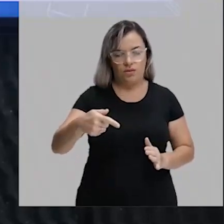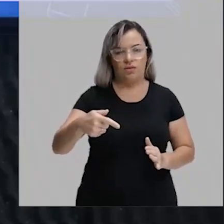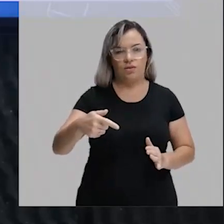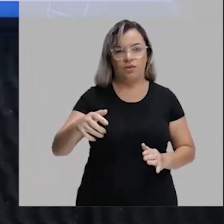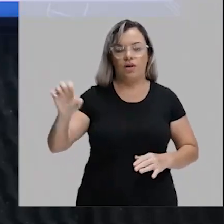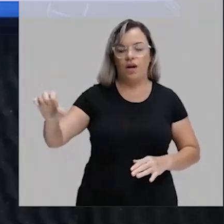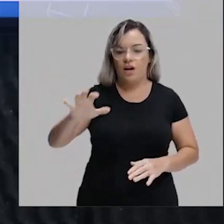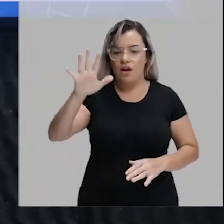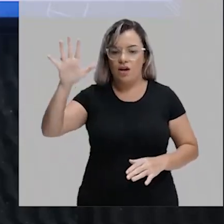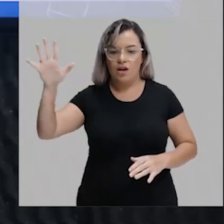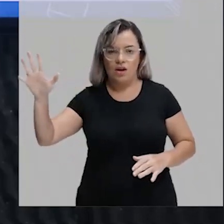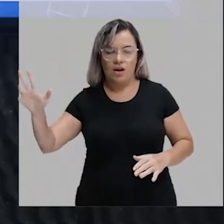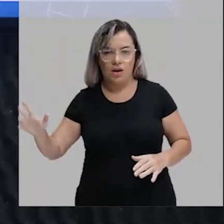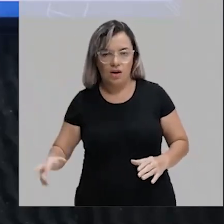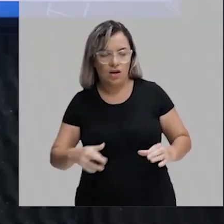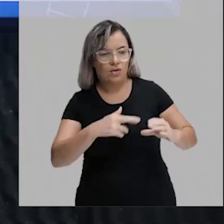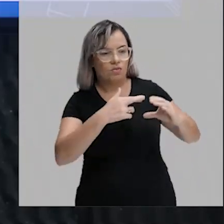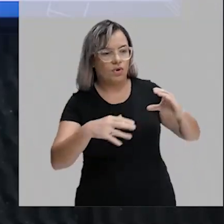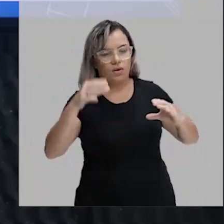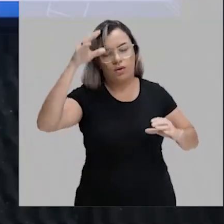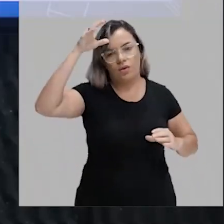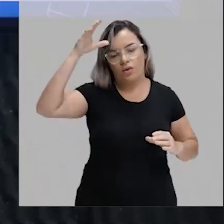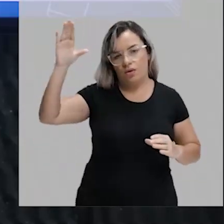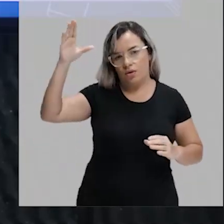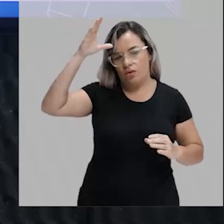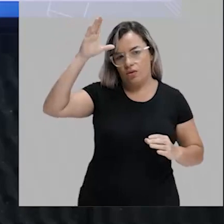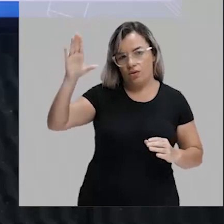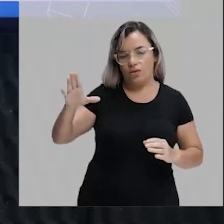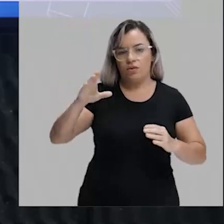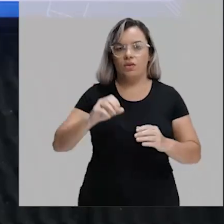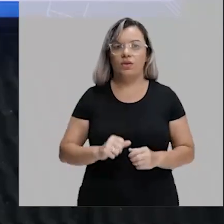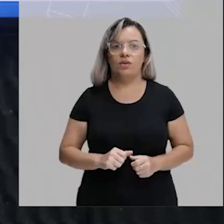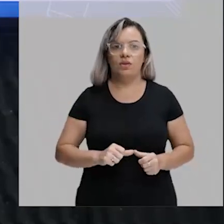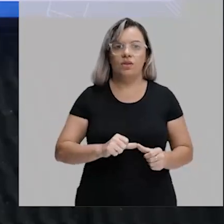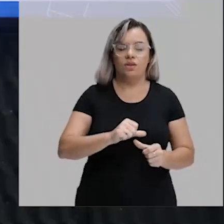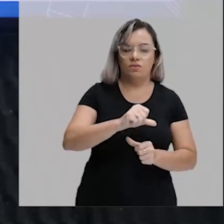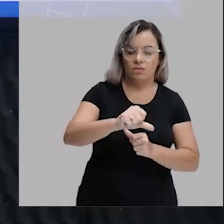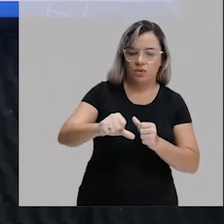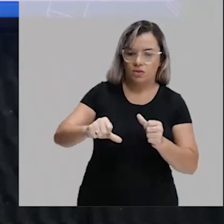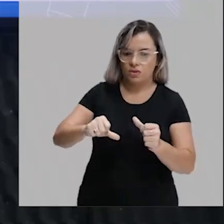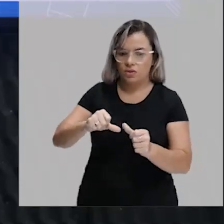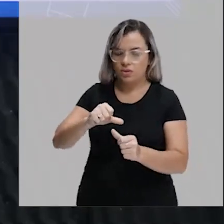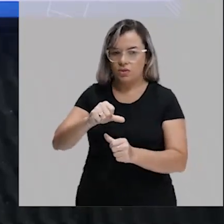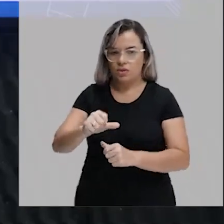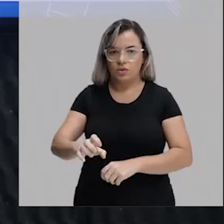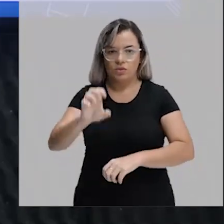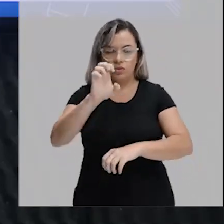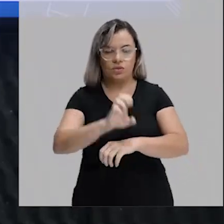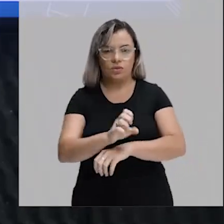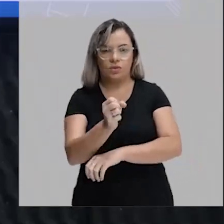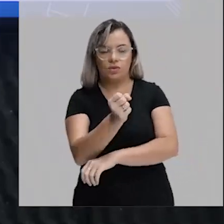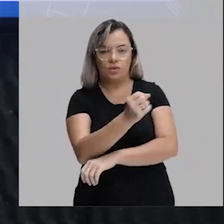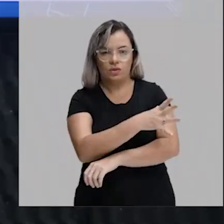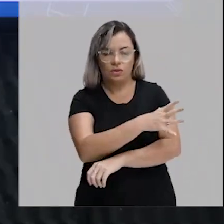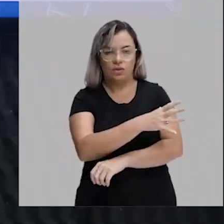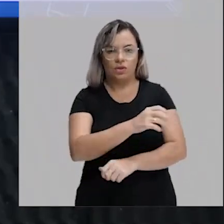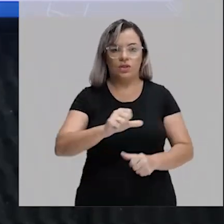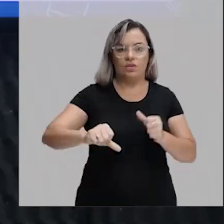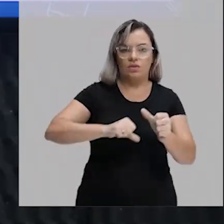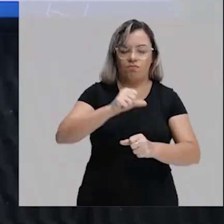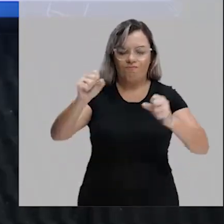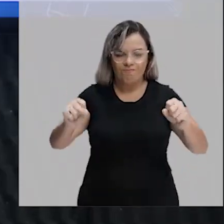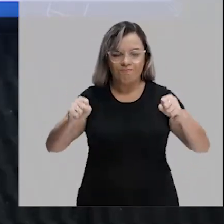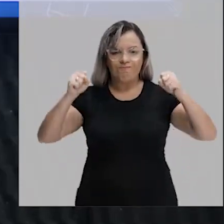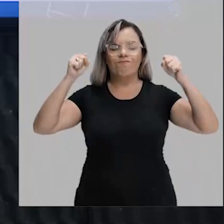do renascimento cultural, a Europa da formação dos Estados modernos, a Europa da reforma protestante e